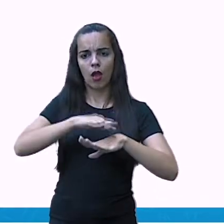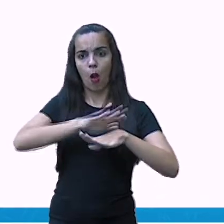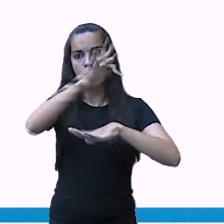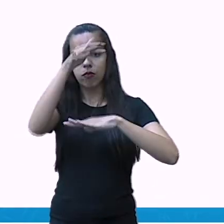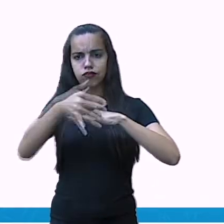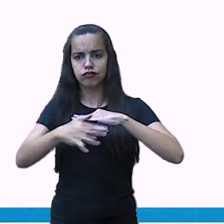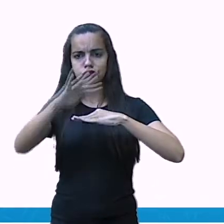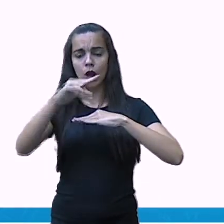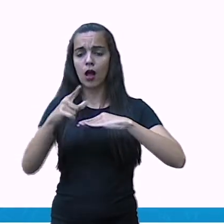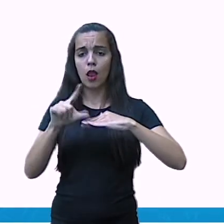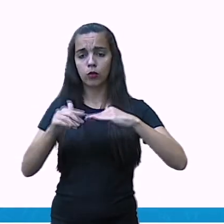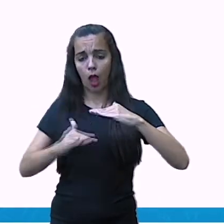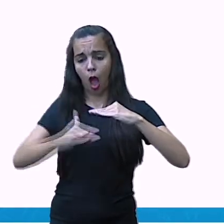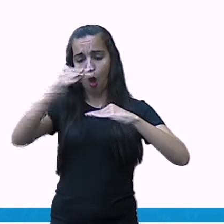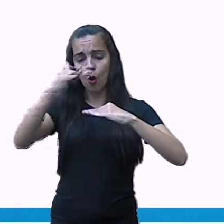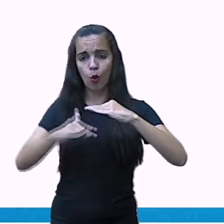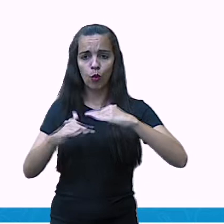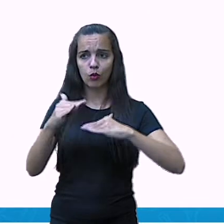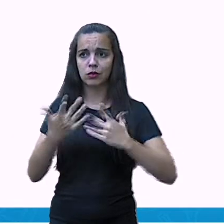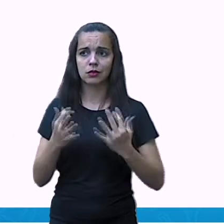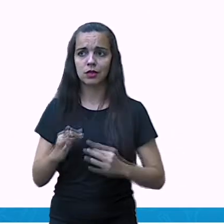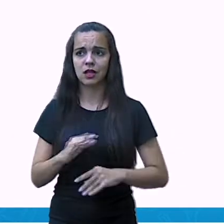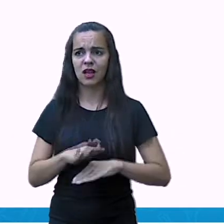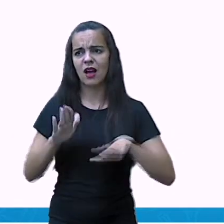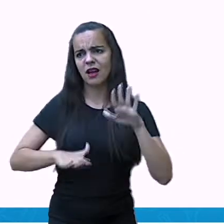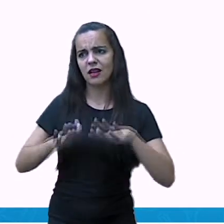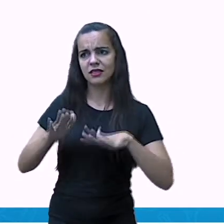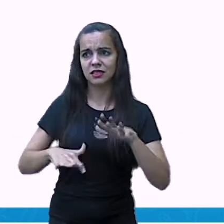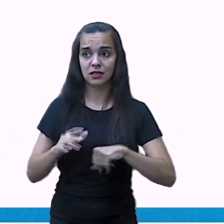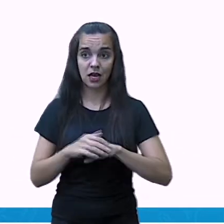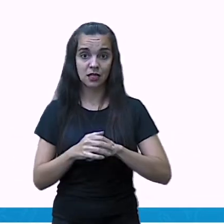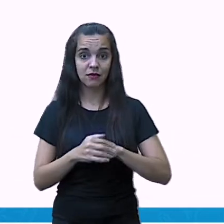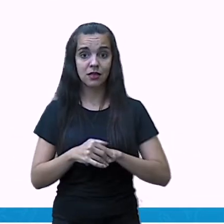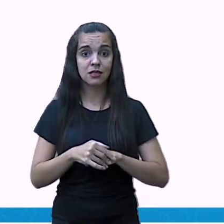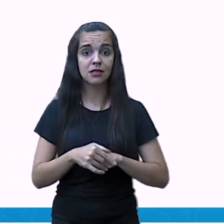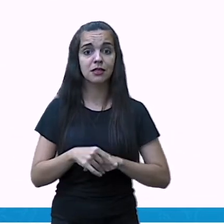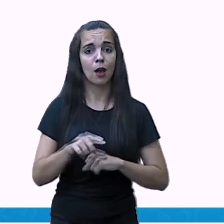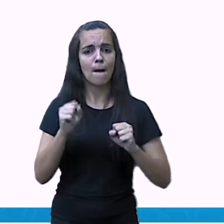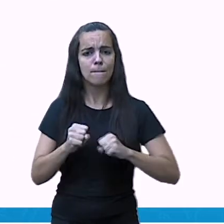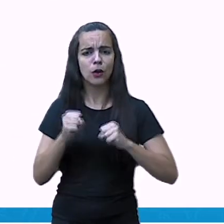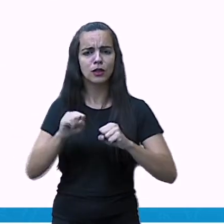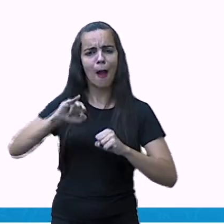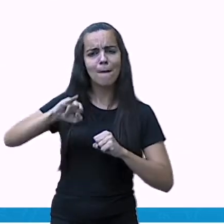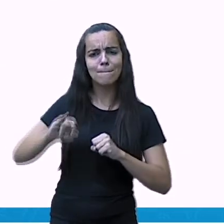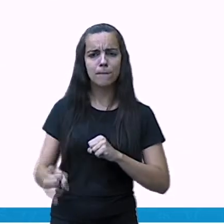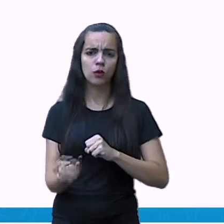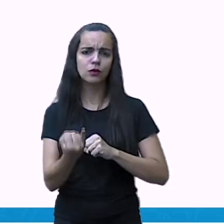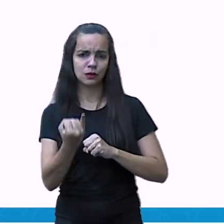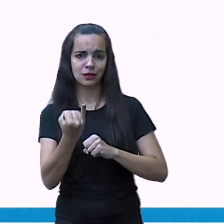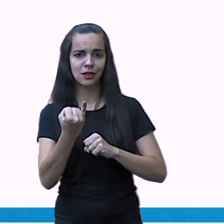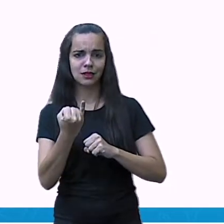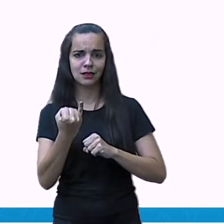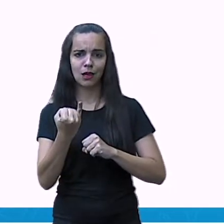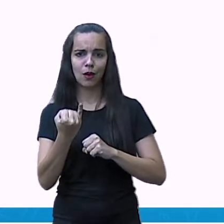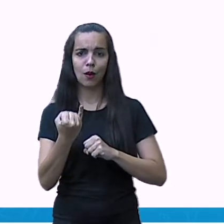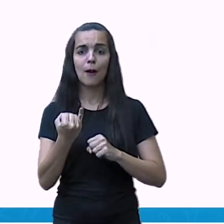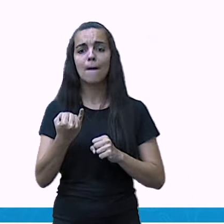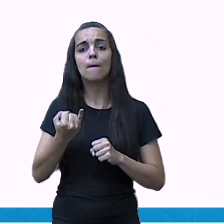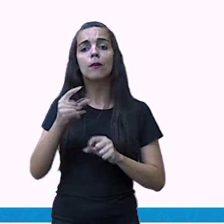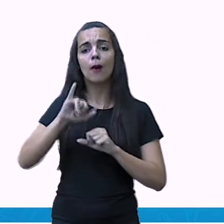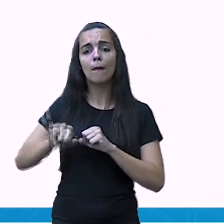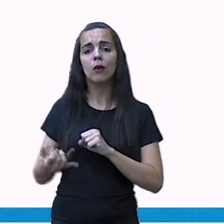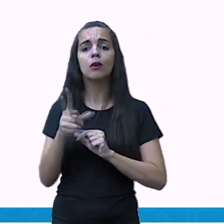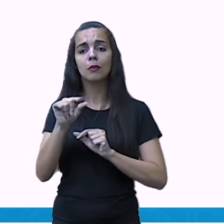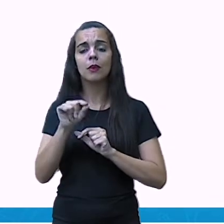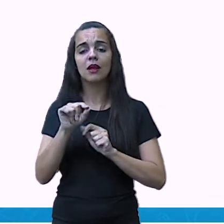rios de planalto. Geralmente são aproveitados para a geração